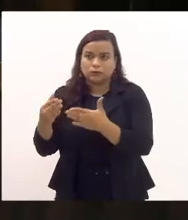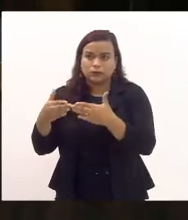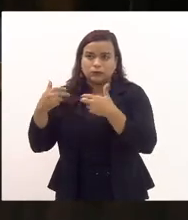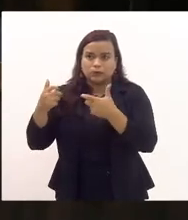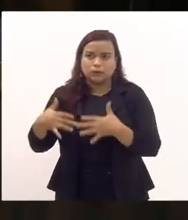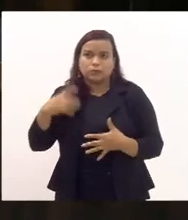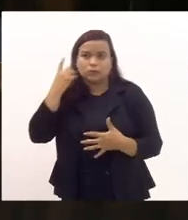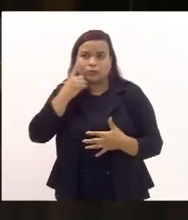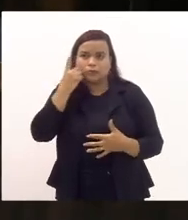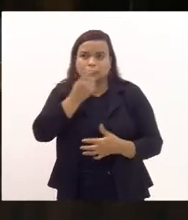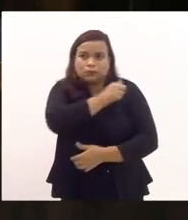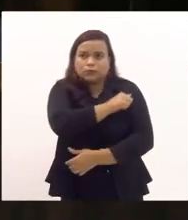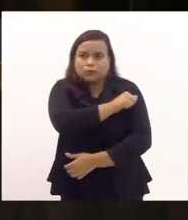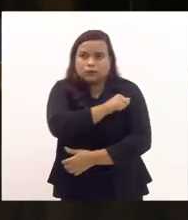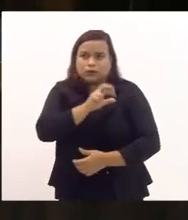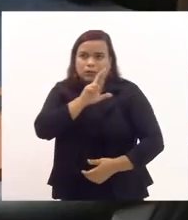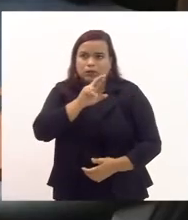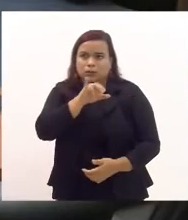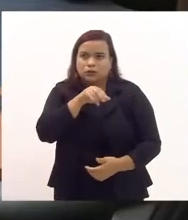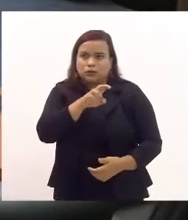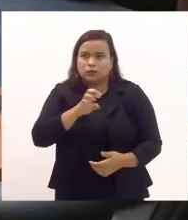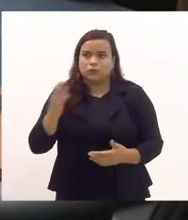ordem a deputada enfermeira Rejane